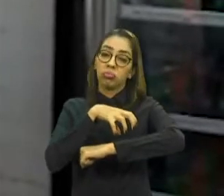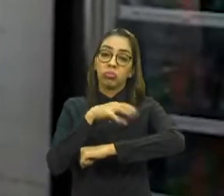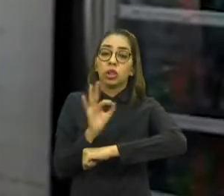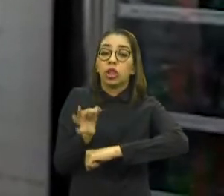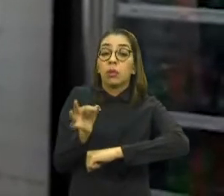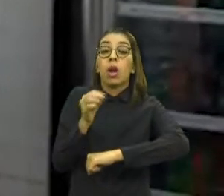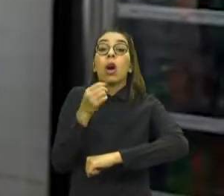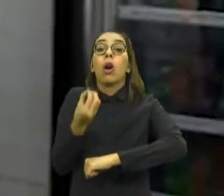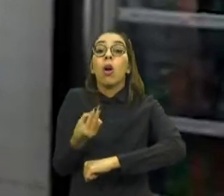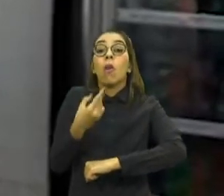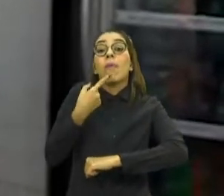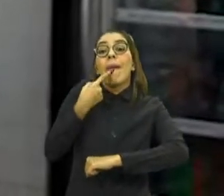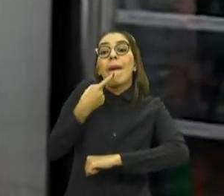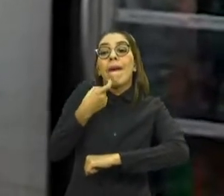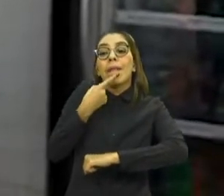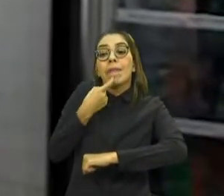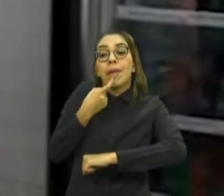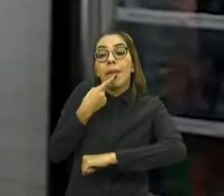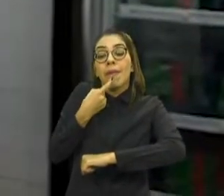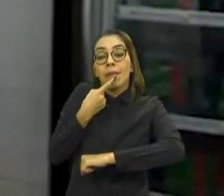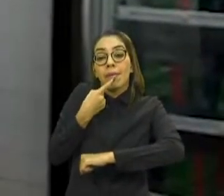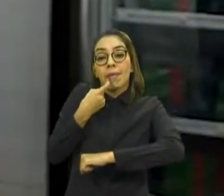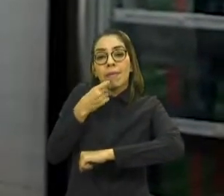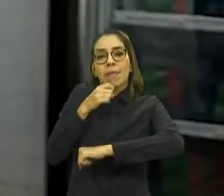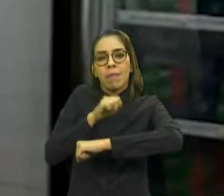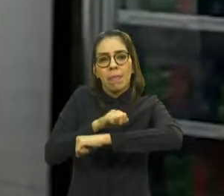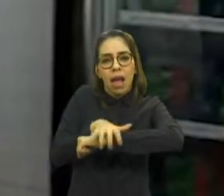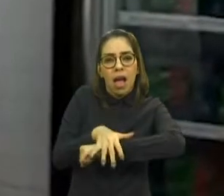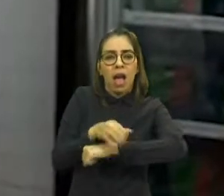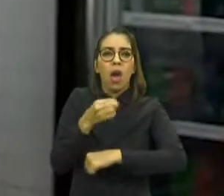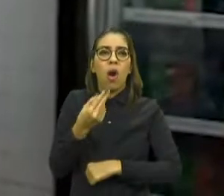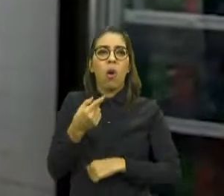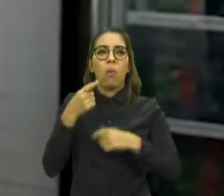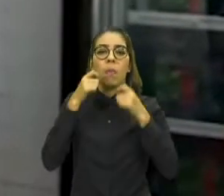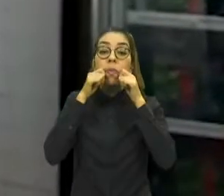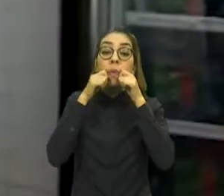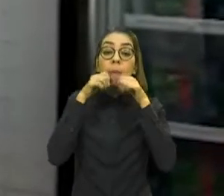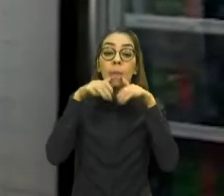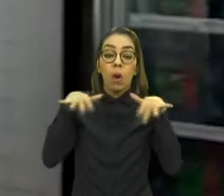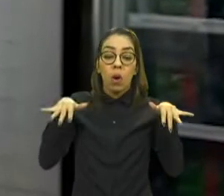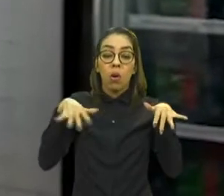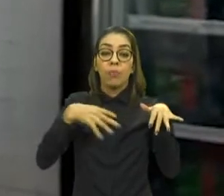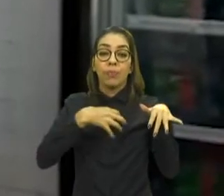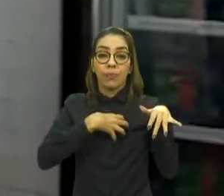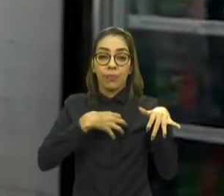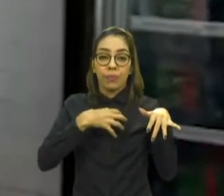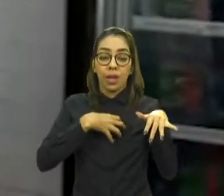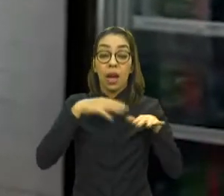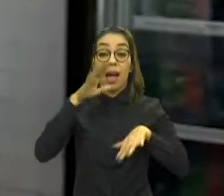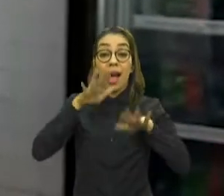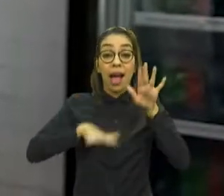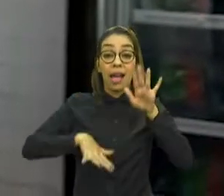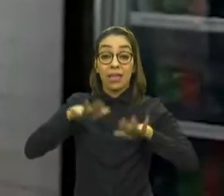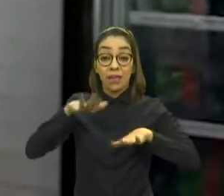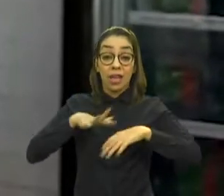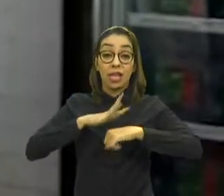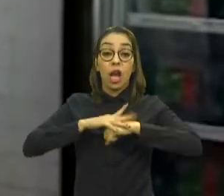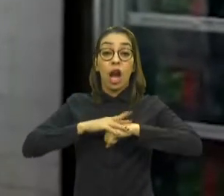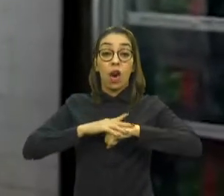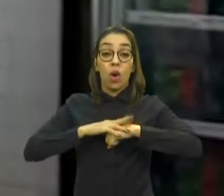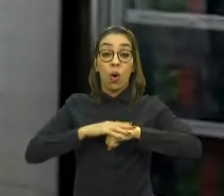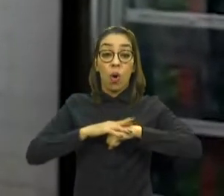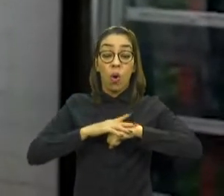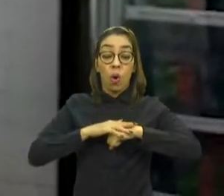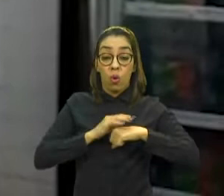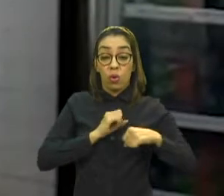sangramentos leves como gengivais e até alterações de cor e volume da urina. Caso